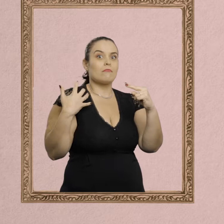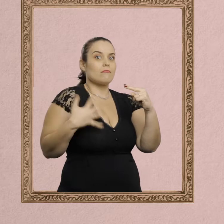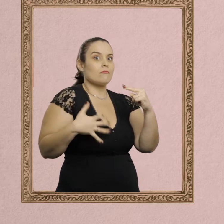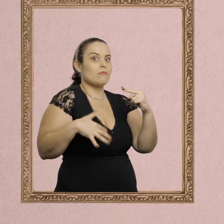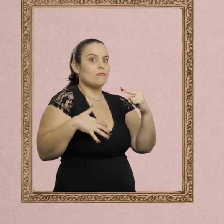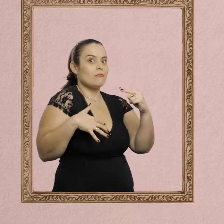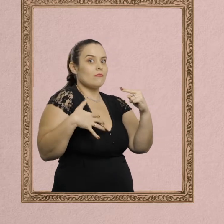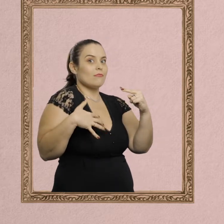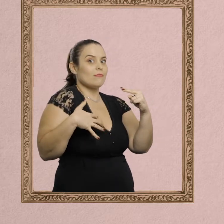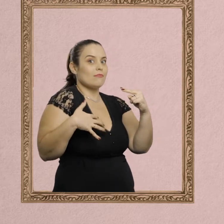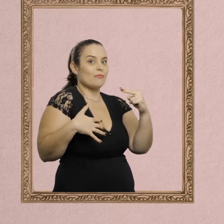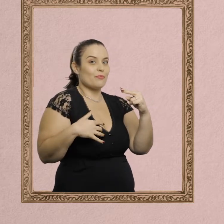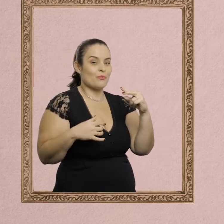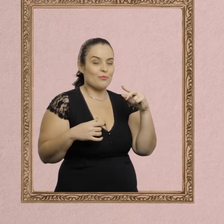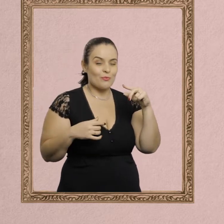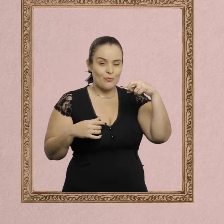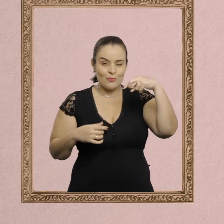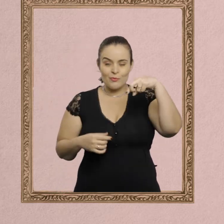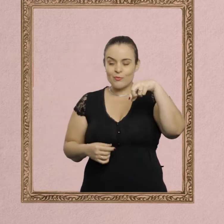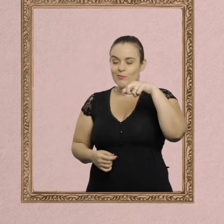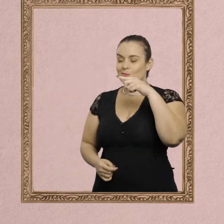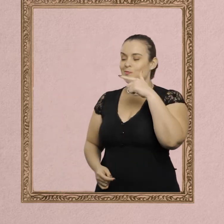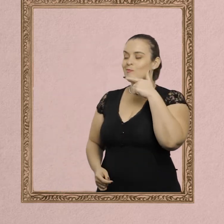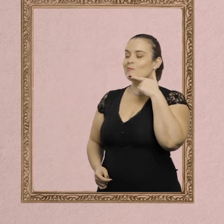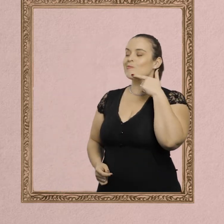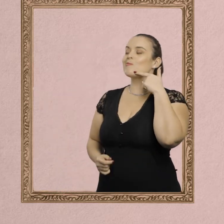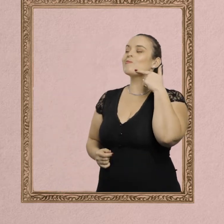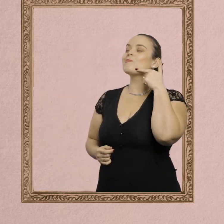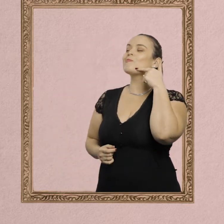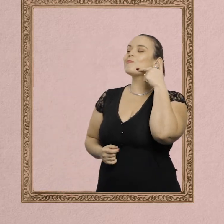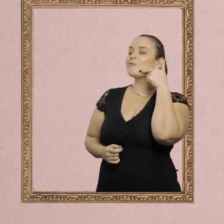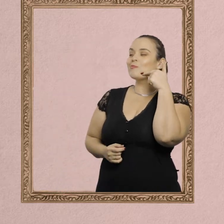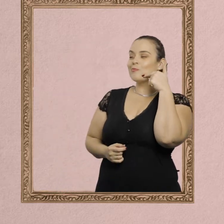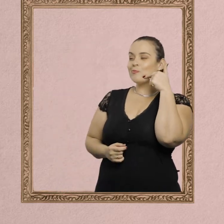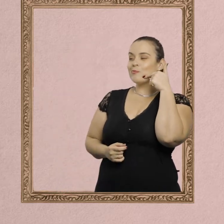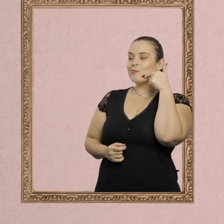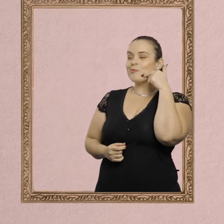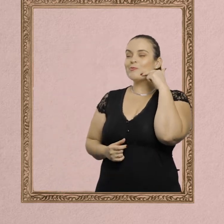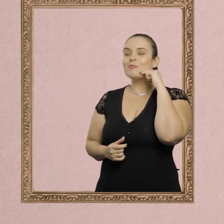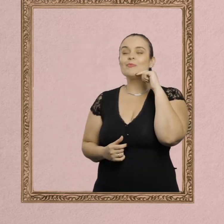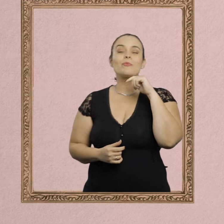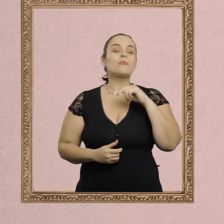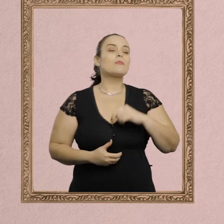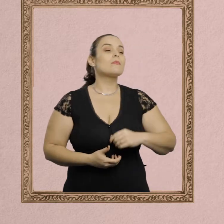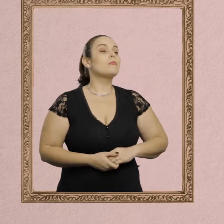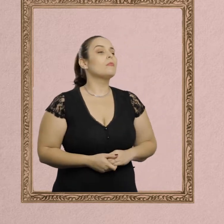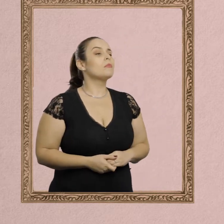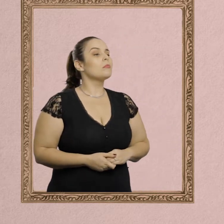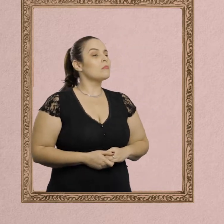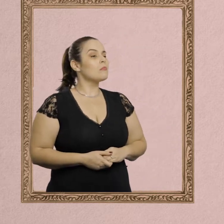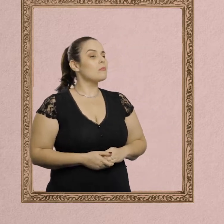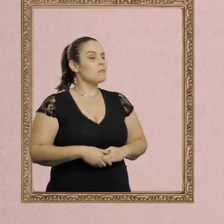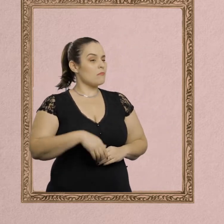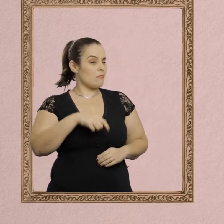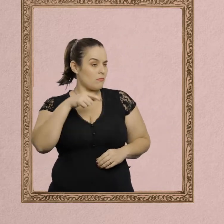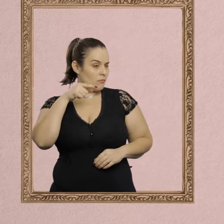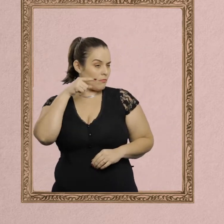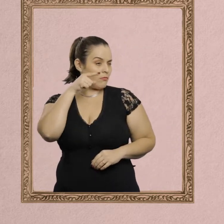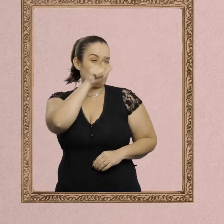Capitão Gancho estava tremendo. Peter tinha um sorriso no rosto. Gancho perguntou para